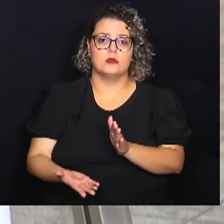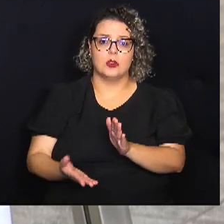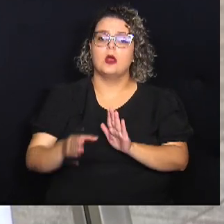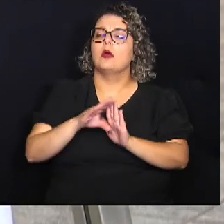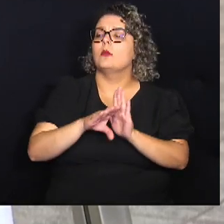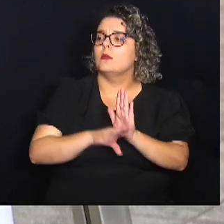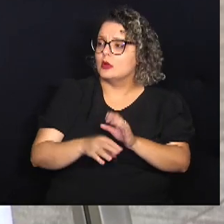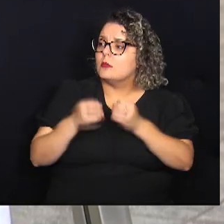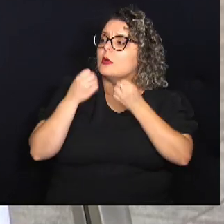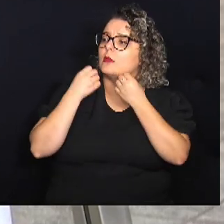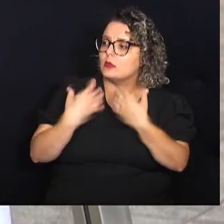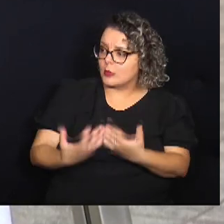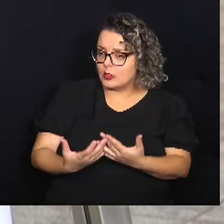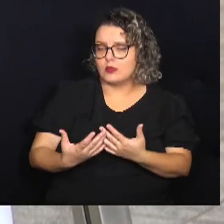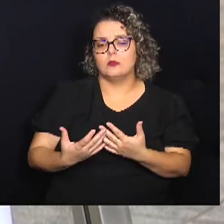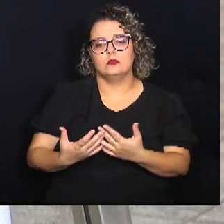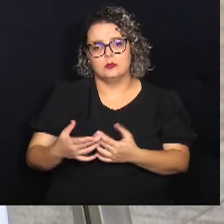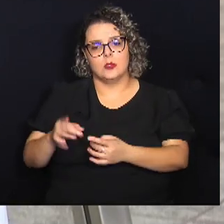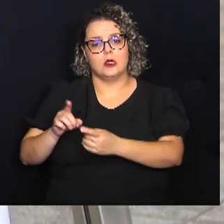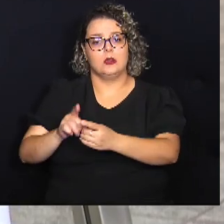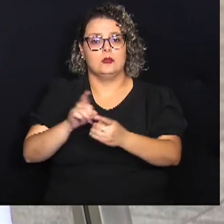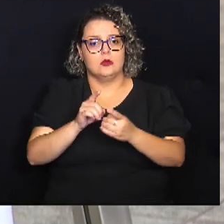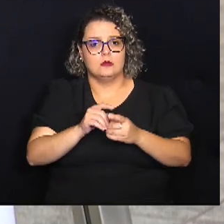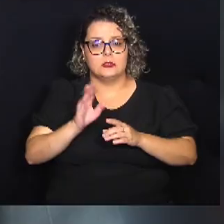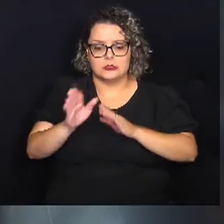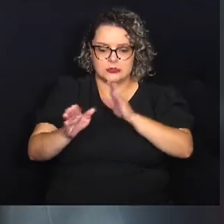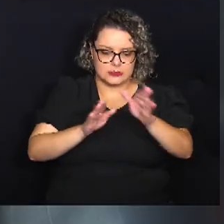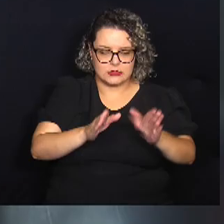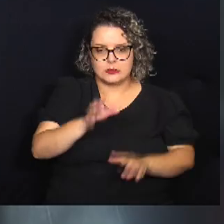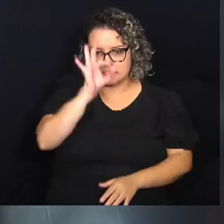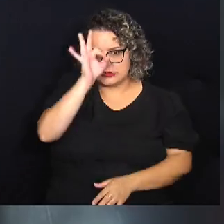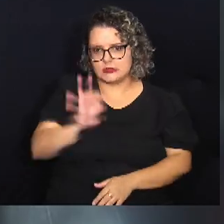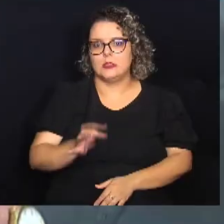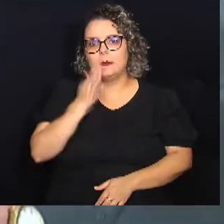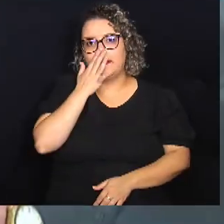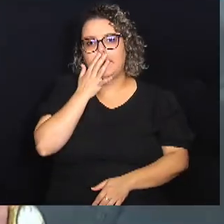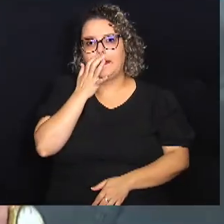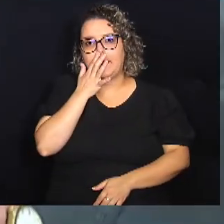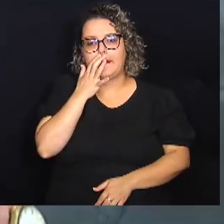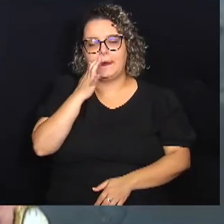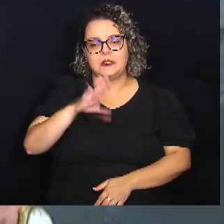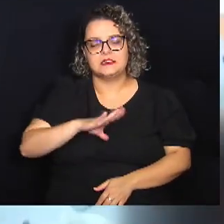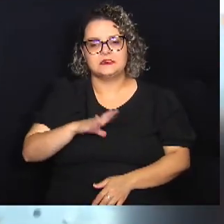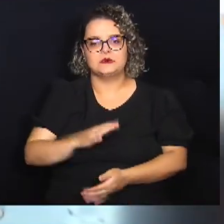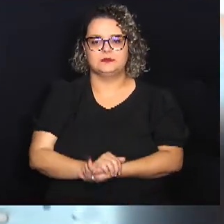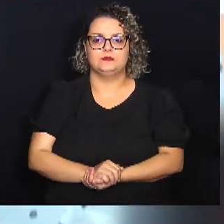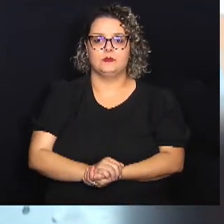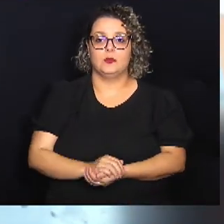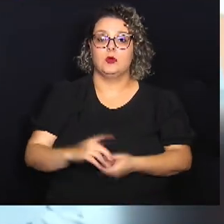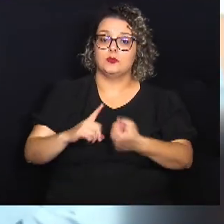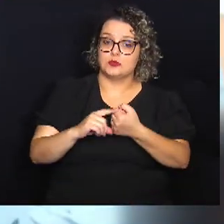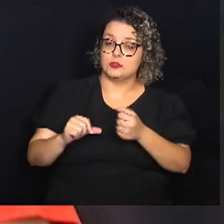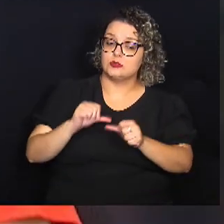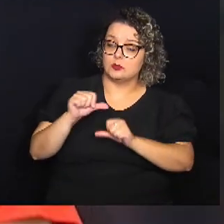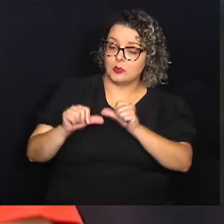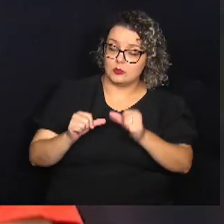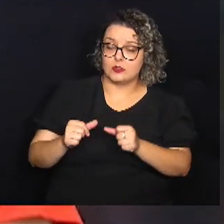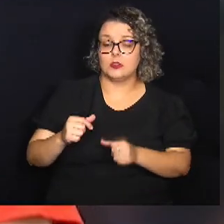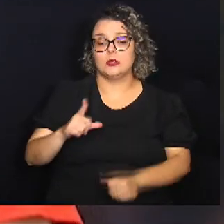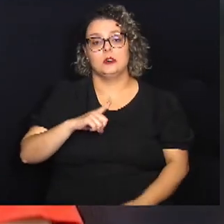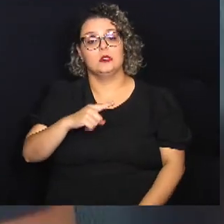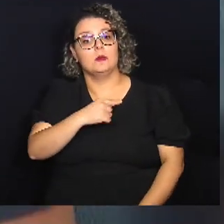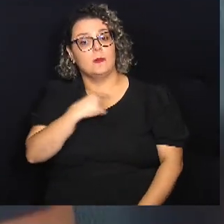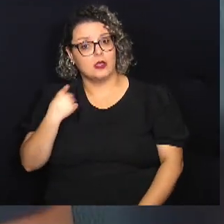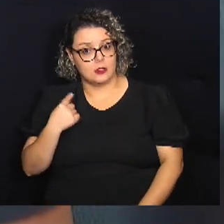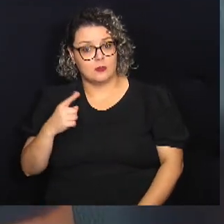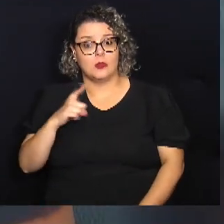muito bom para os atendimentos pontuais na cidade de Campinas. Os artigos promovem uma alteração que estabelecem prazos para que